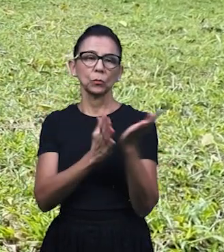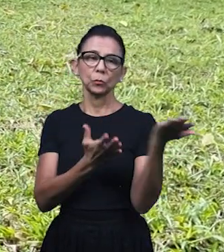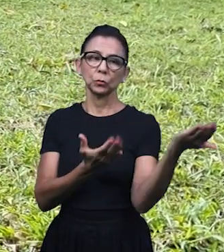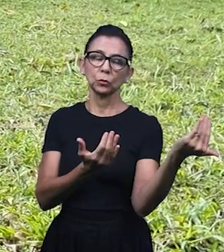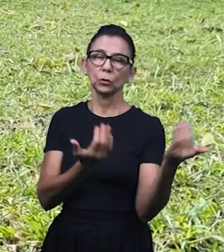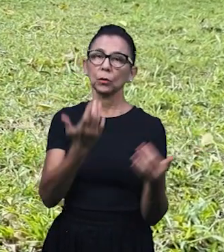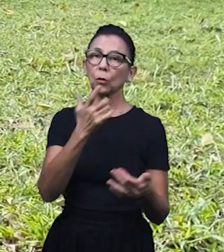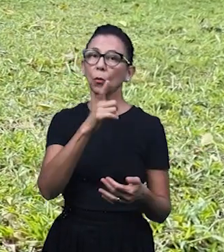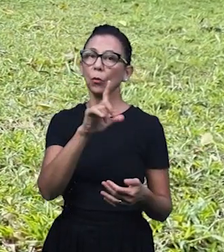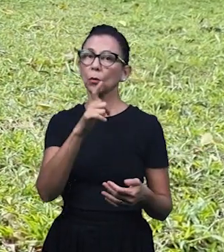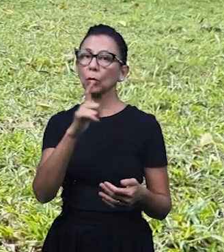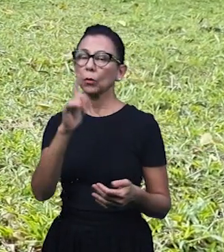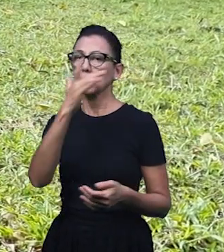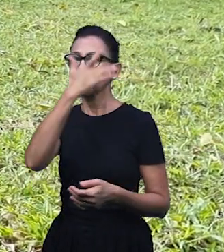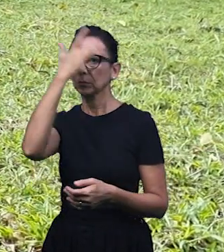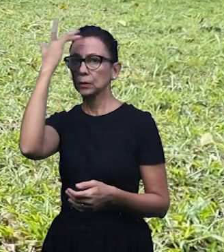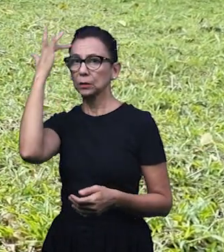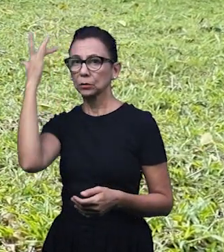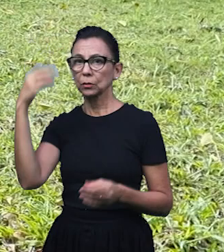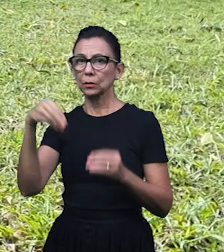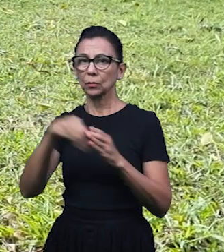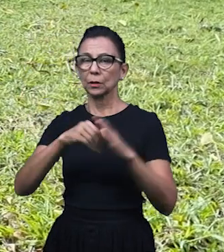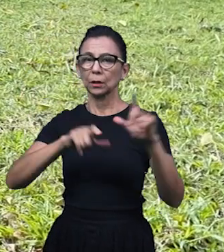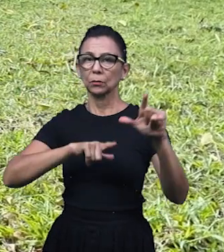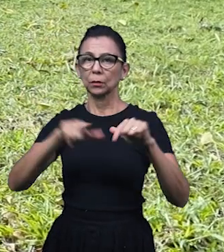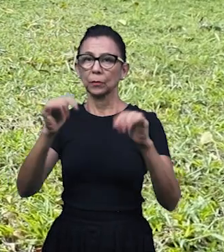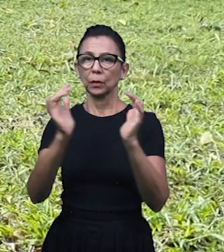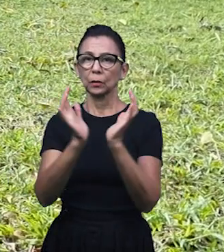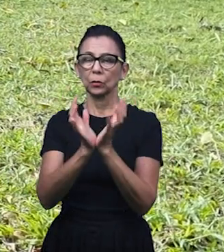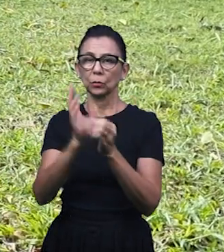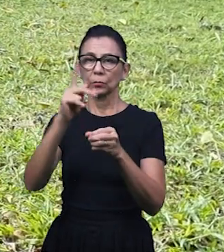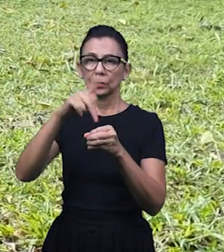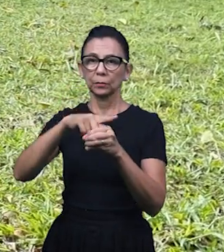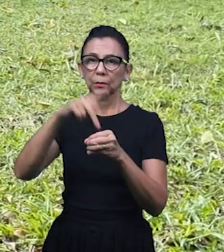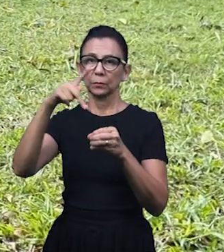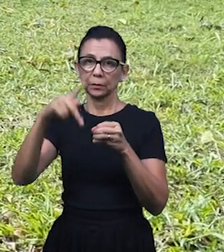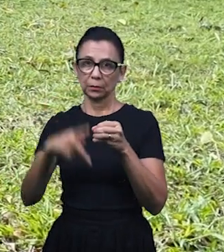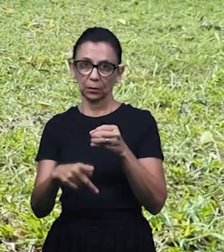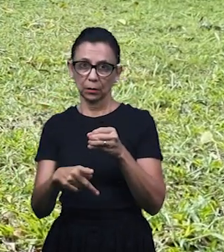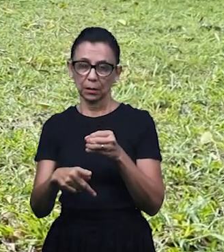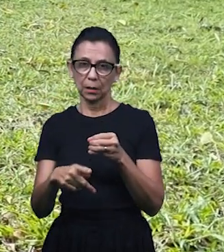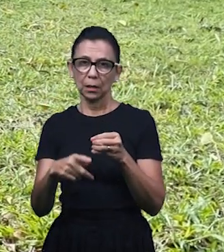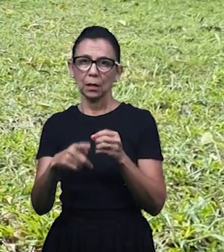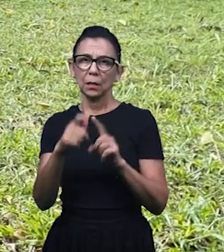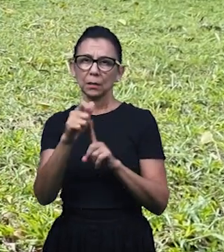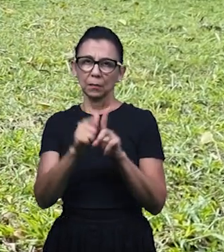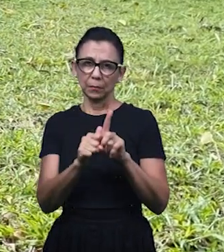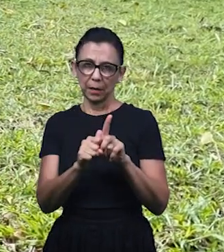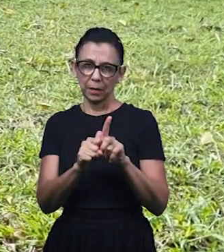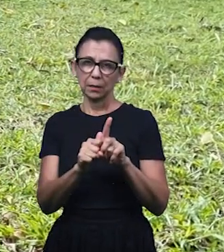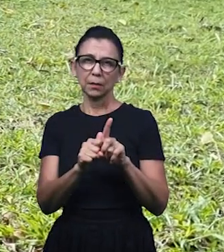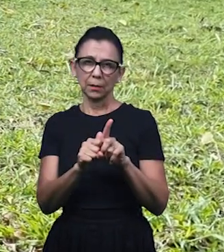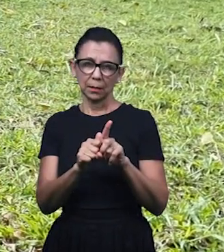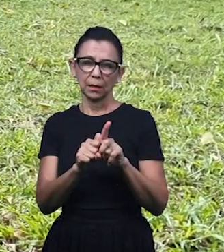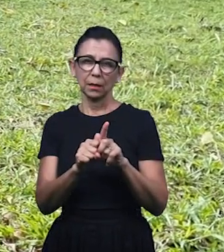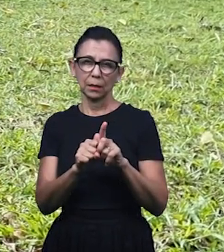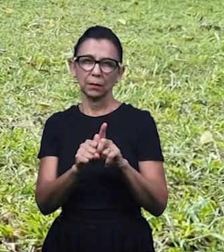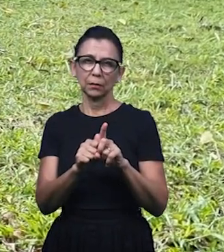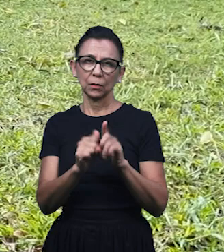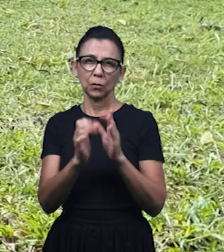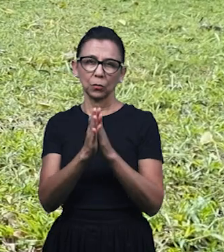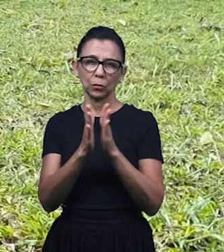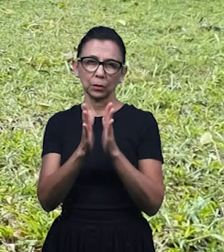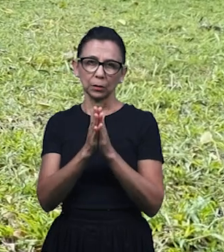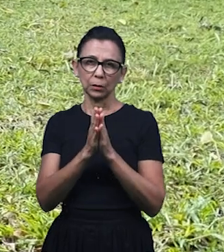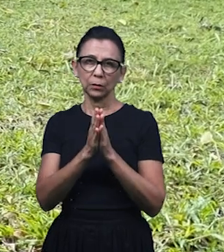estão envolvidos no grupo de oração Semente Preciosa. E neste mês em particular, em que oramos de forma mais intensa pela vida